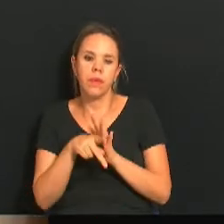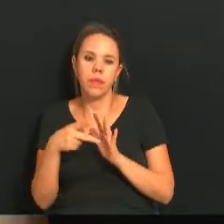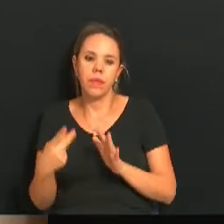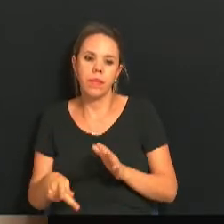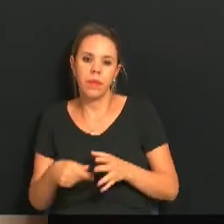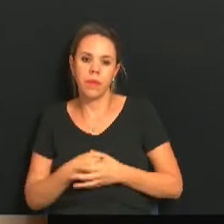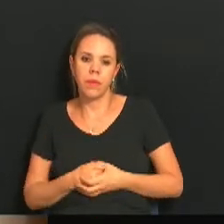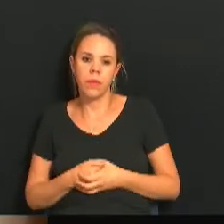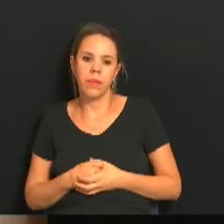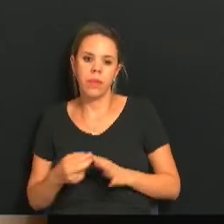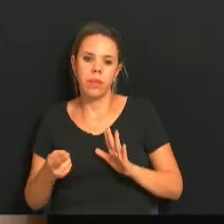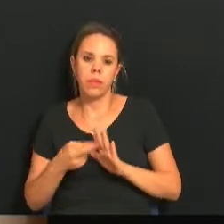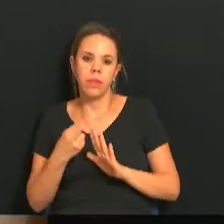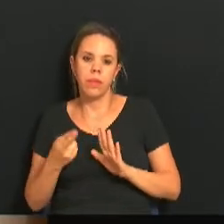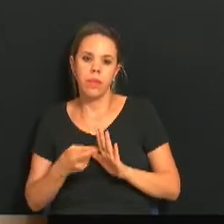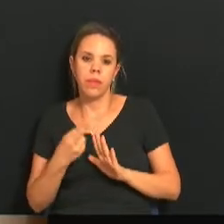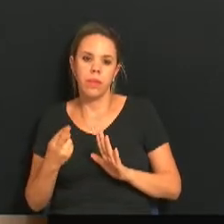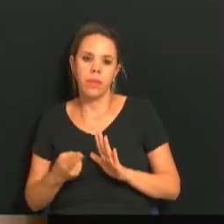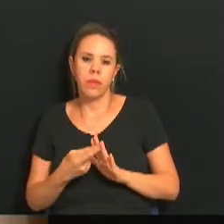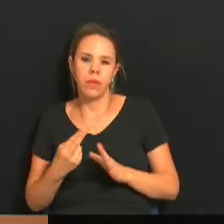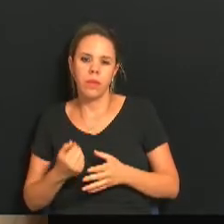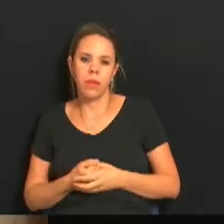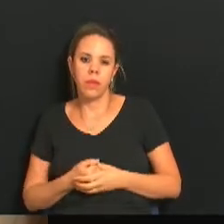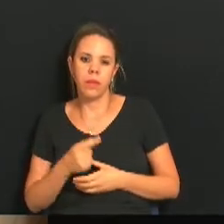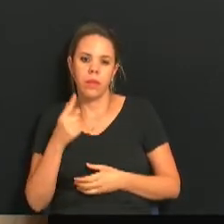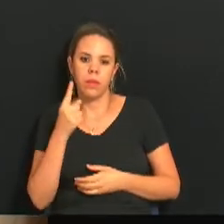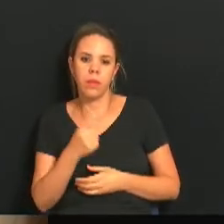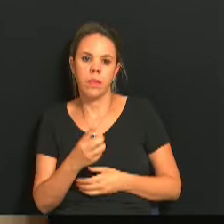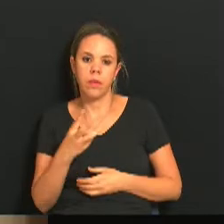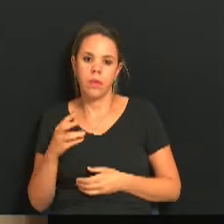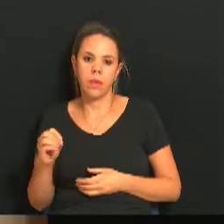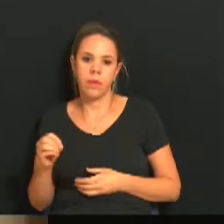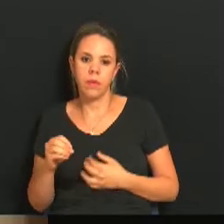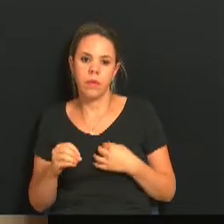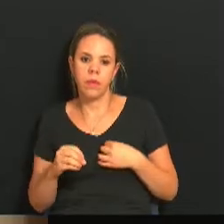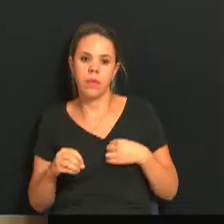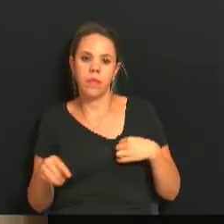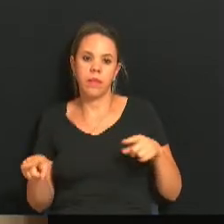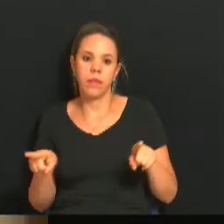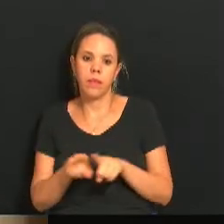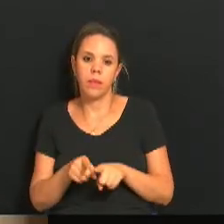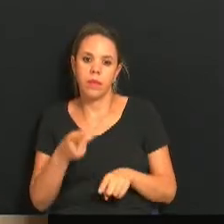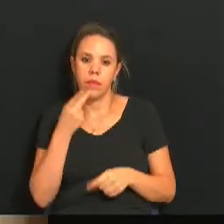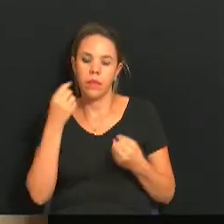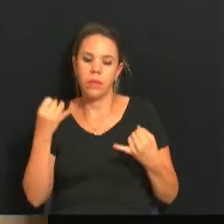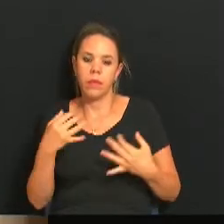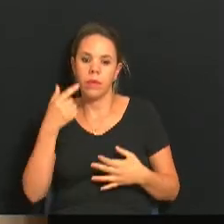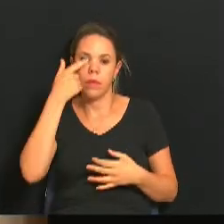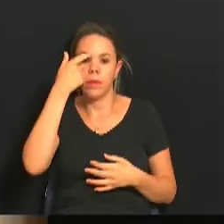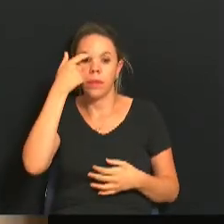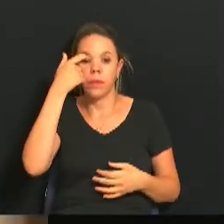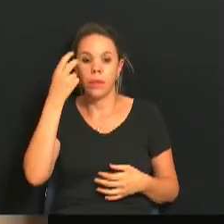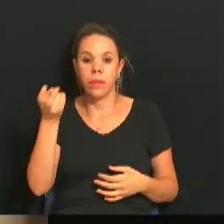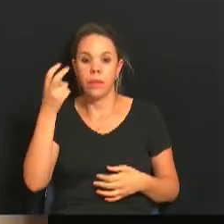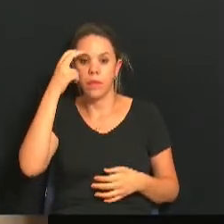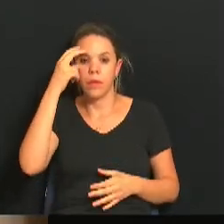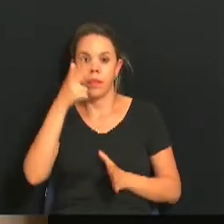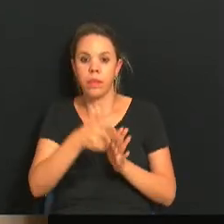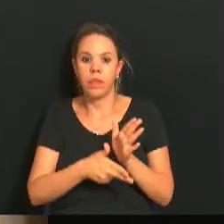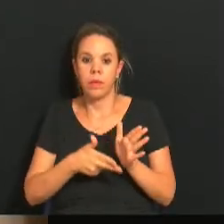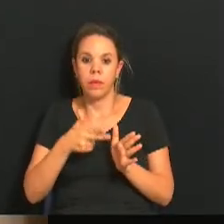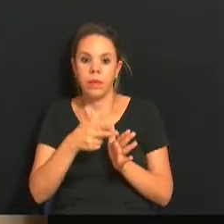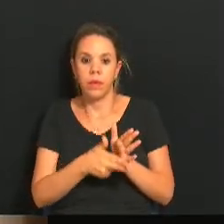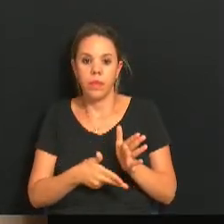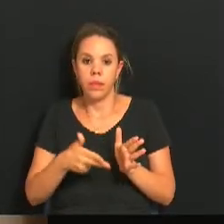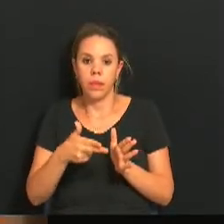resolução 130 né eu também que fala sobre o parque petroviario tem uma